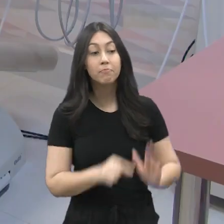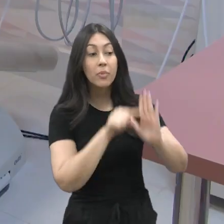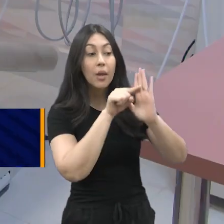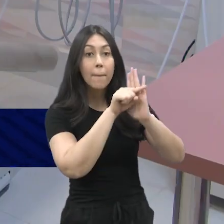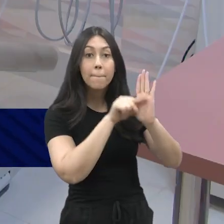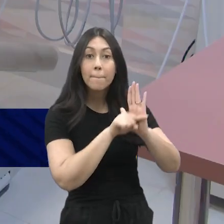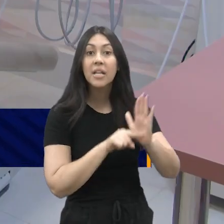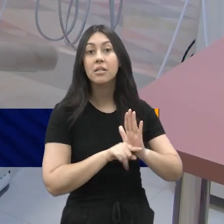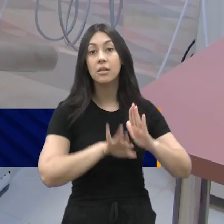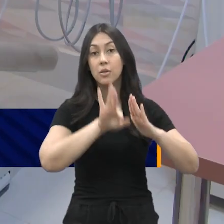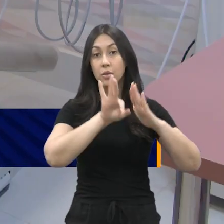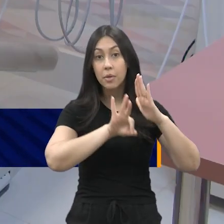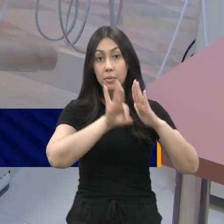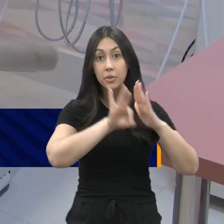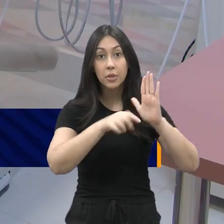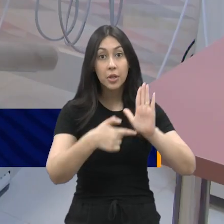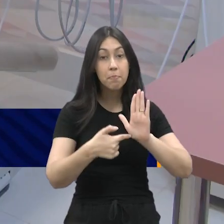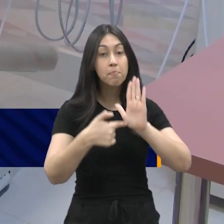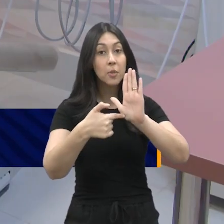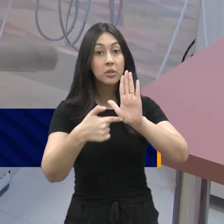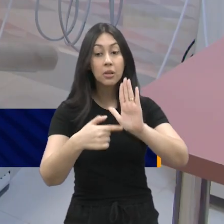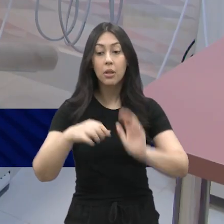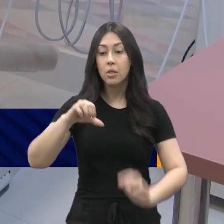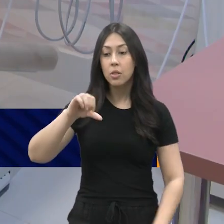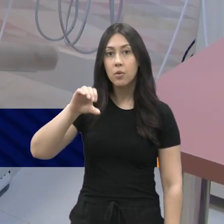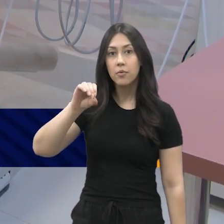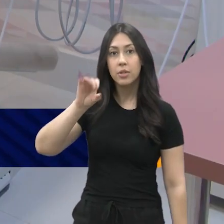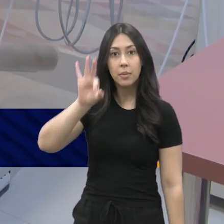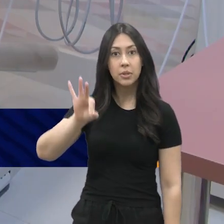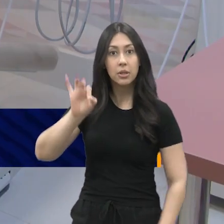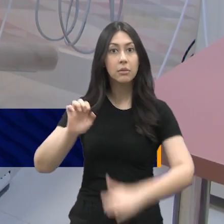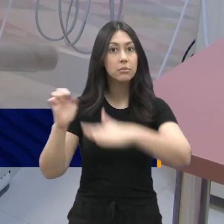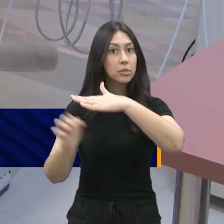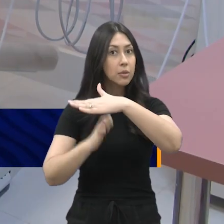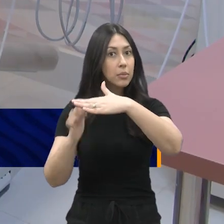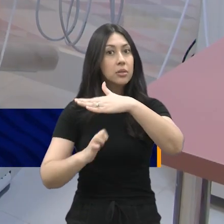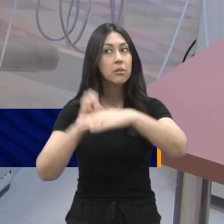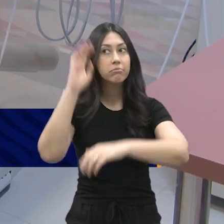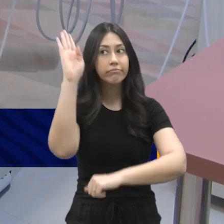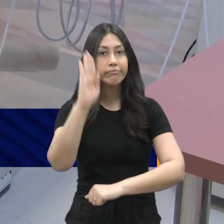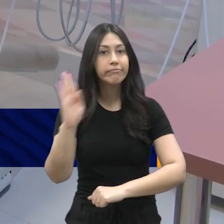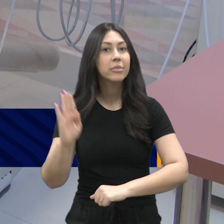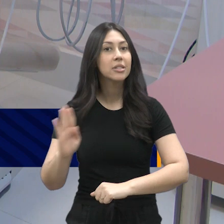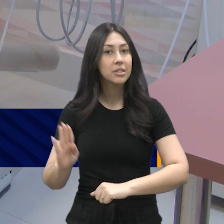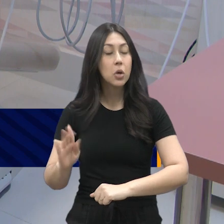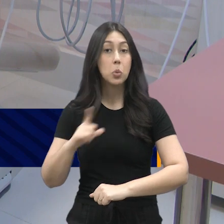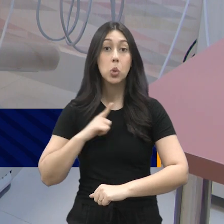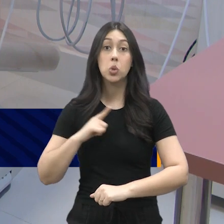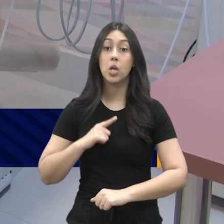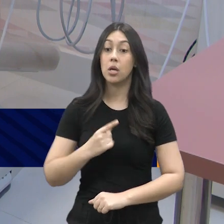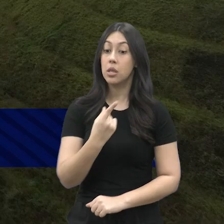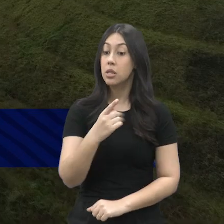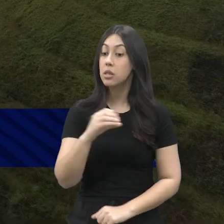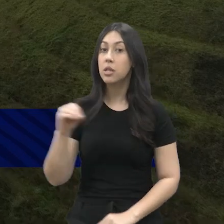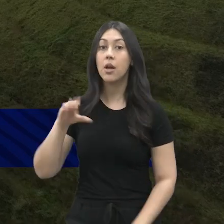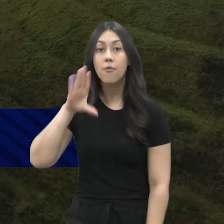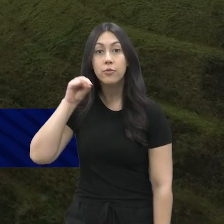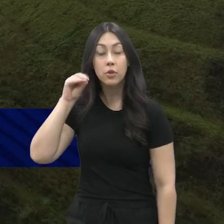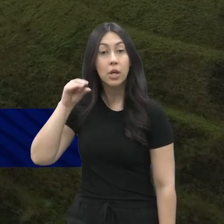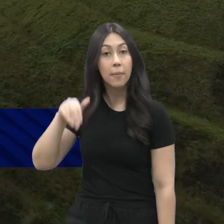Pesquisa realizada pelo IBGE mostra que 90% das empresas do país, com mais de 100